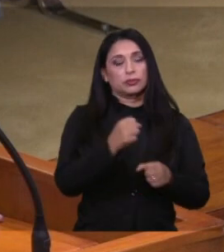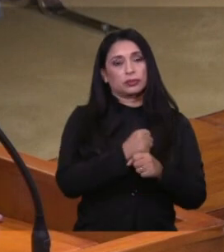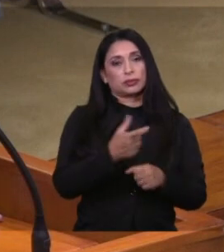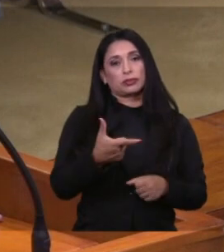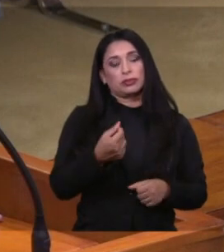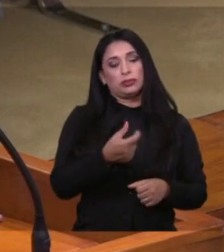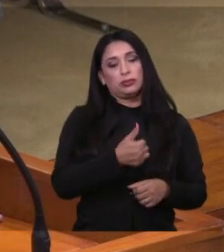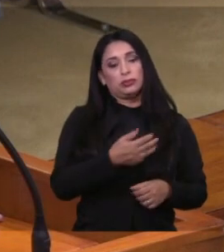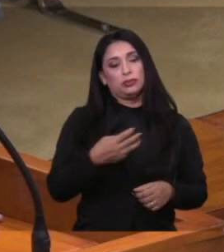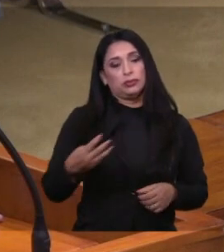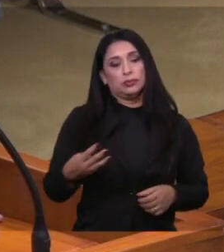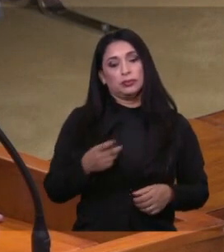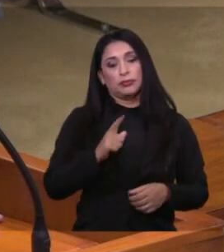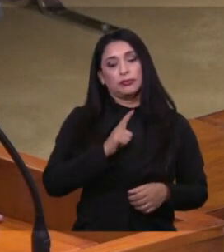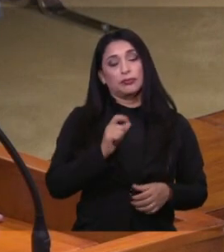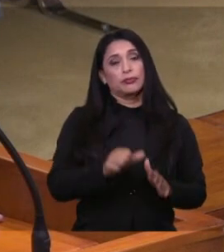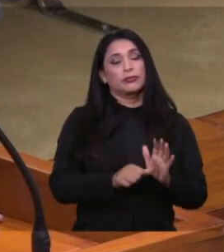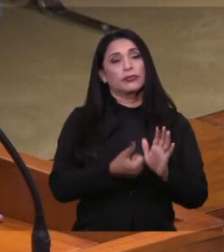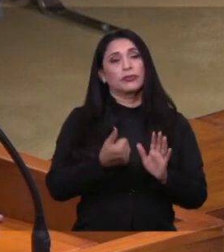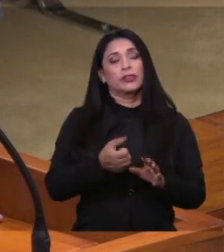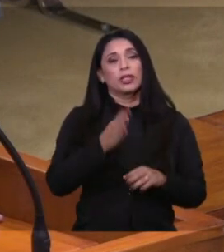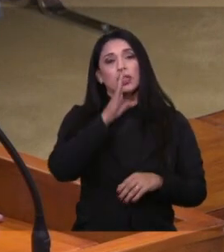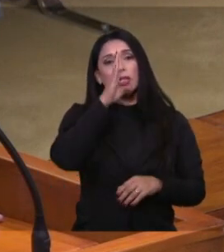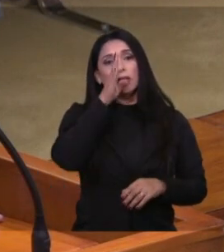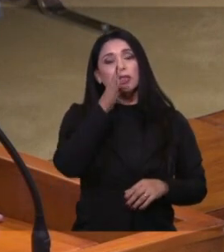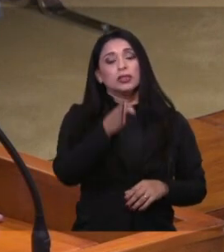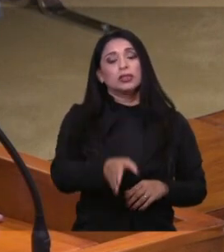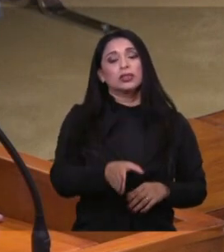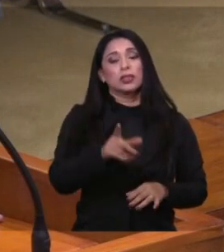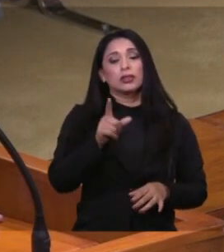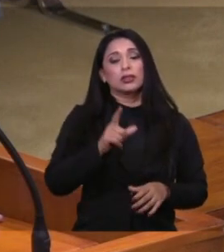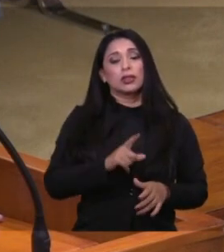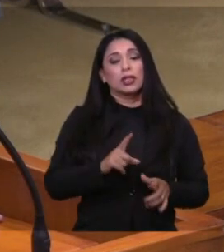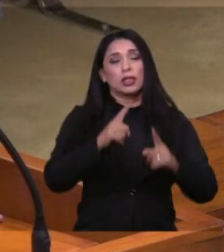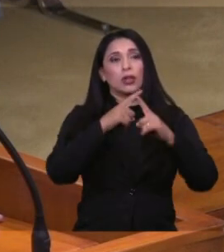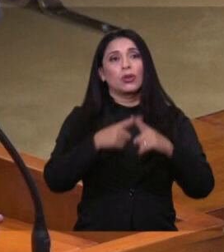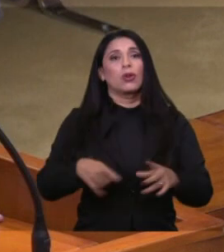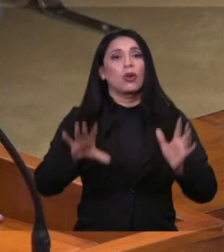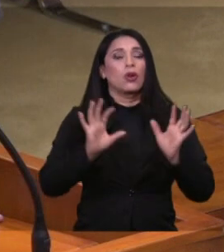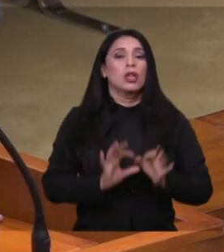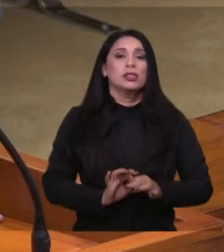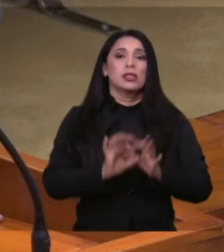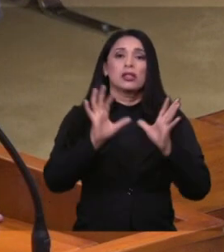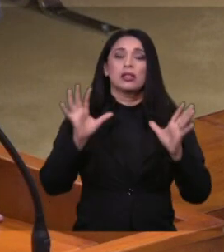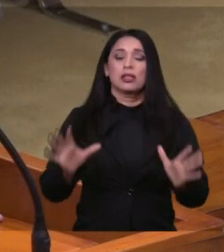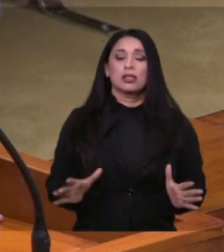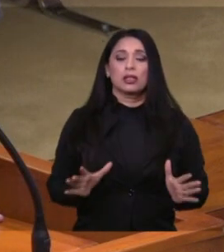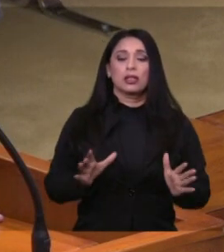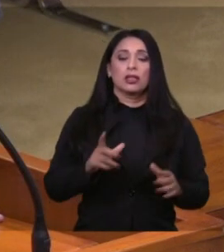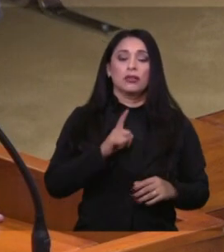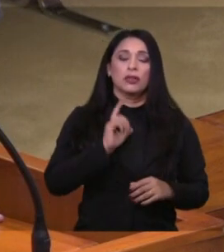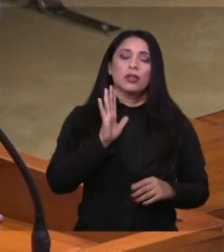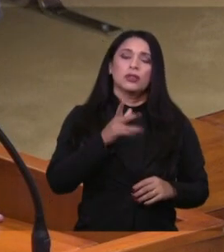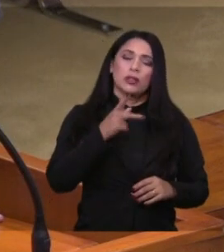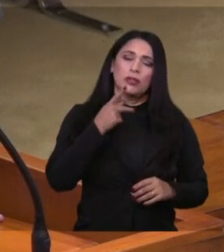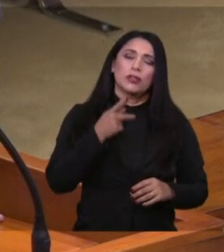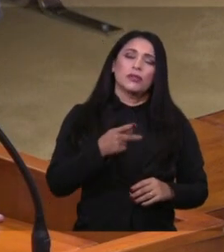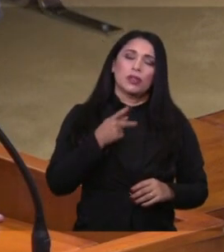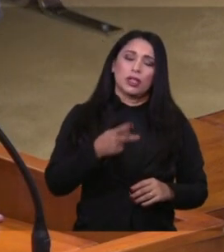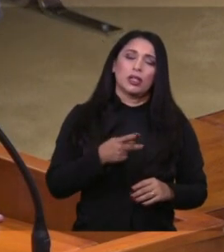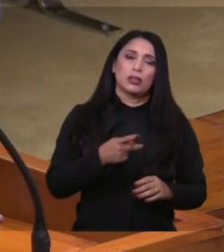primeiro argumento ele está diretamente voltado na ideia de livre concorrência. Tal como foi dito aqui